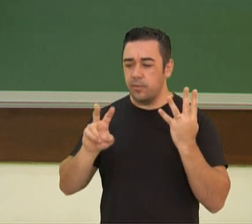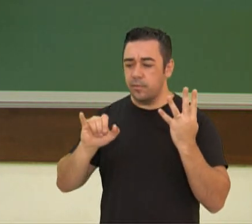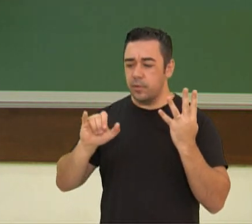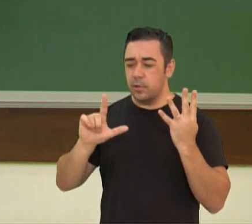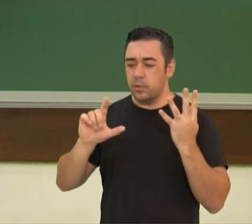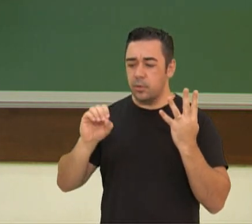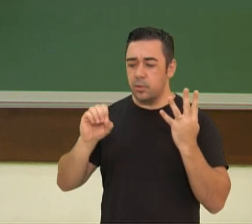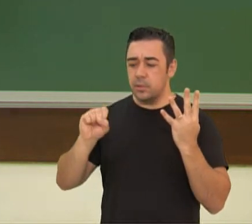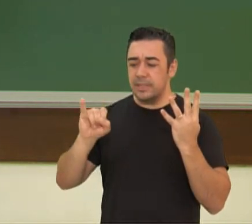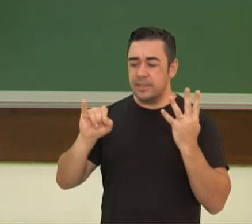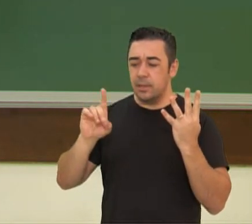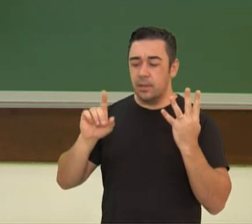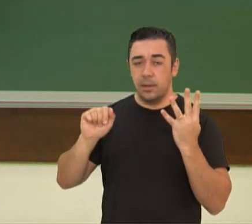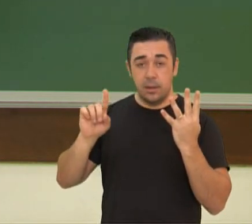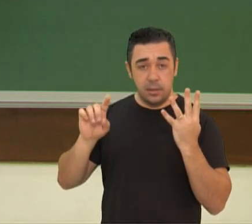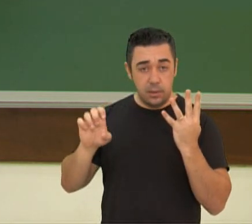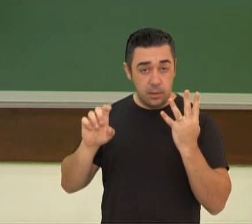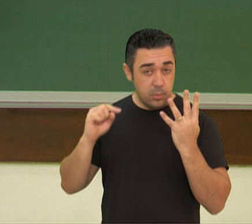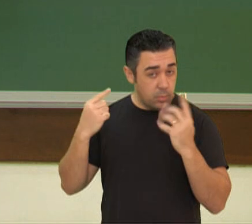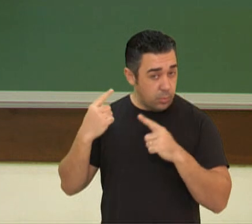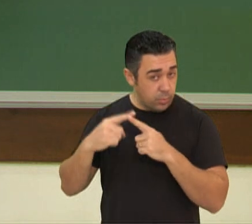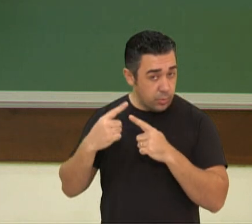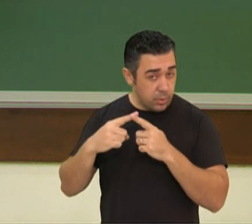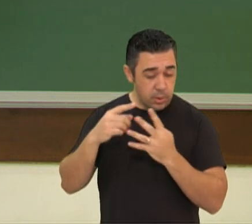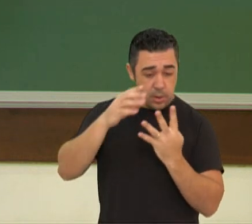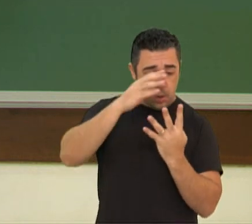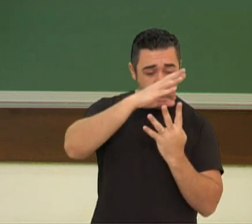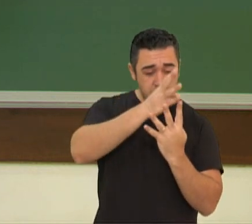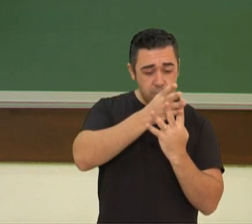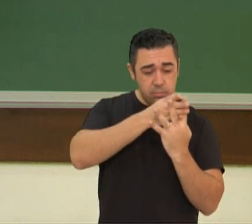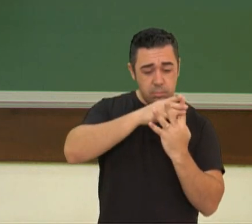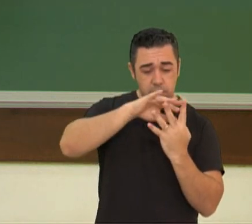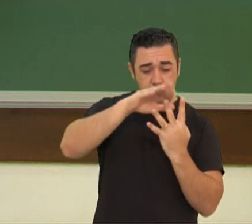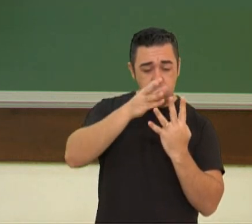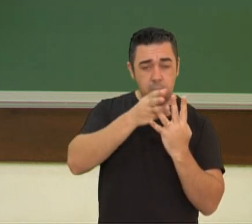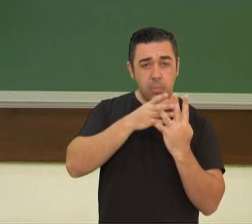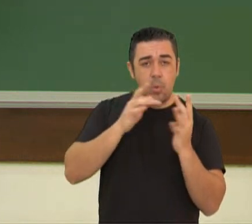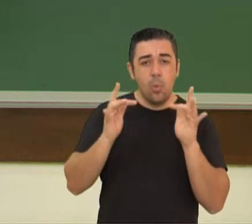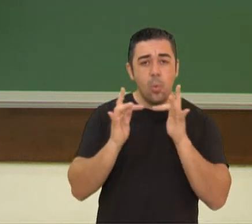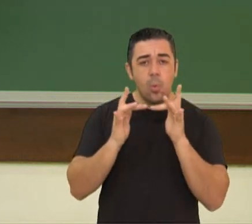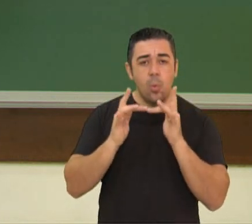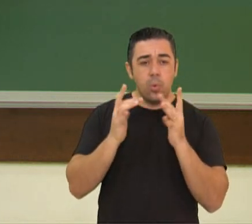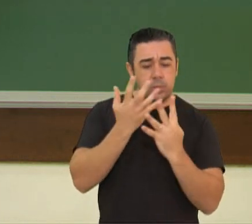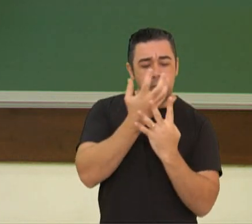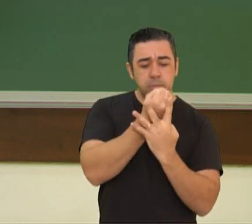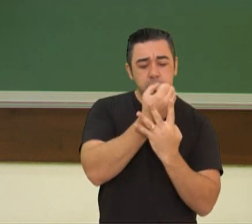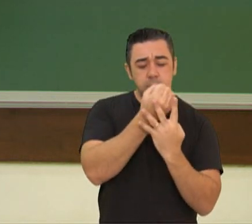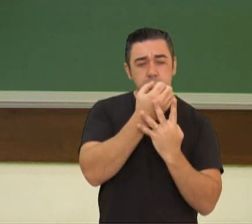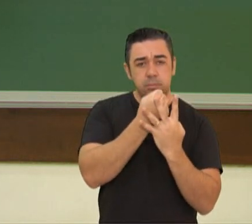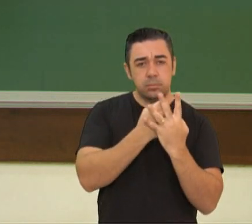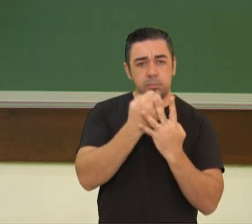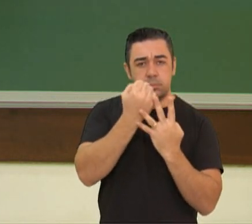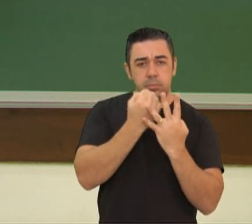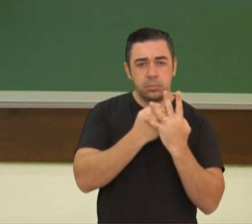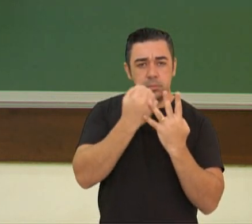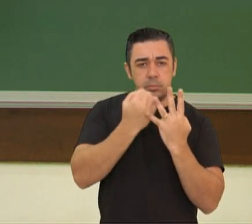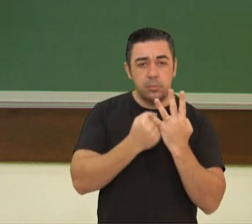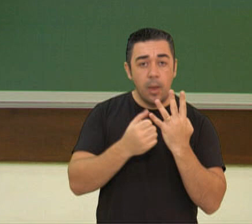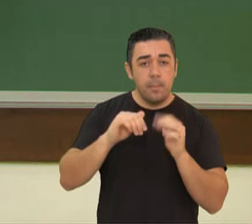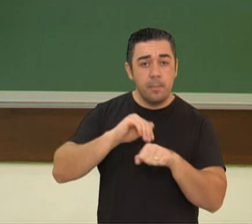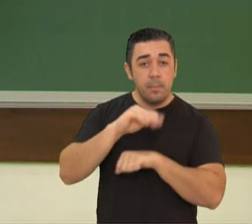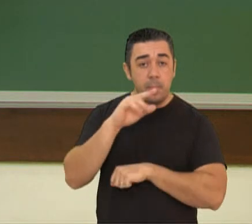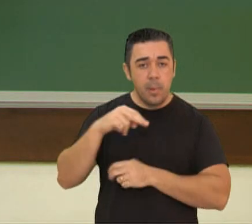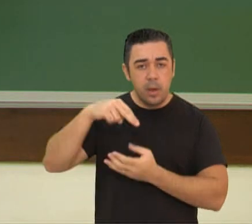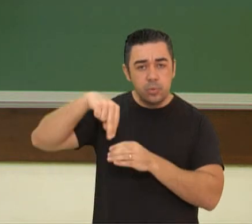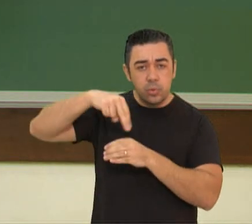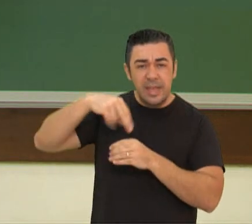que isso? Para aumentar a área de contato, aumentar a absorção, para pegar mais nutrientes. Se